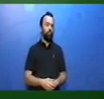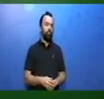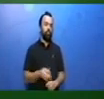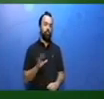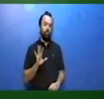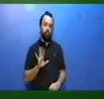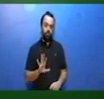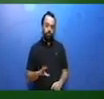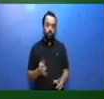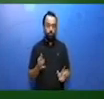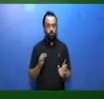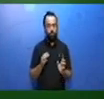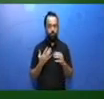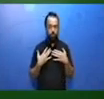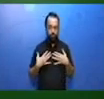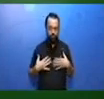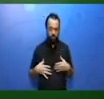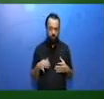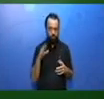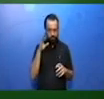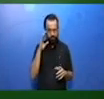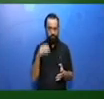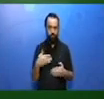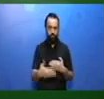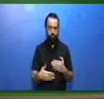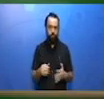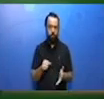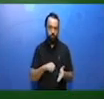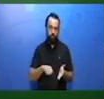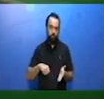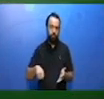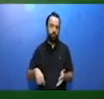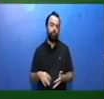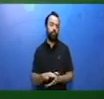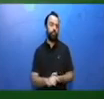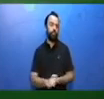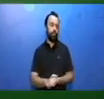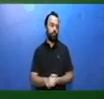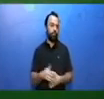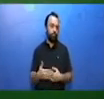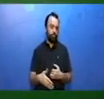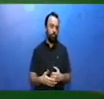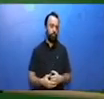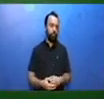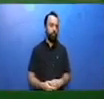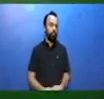conseguiu, preste atenção, então depois você faz. Vamos para a próxima?